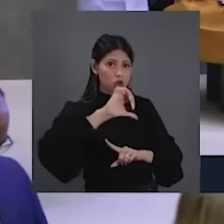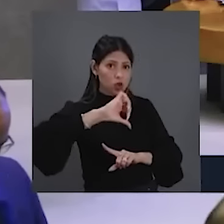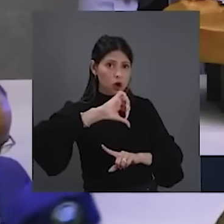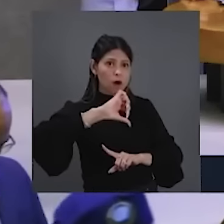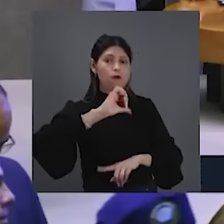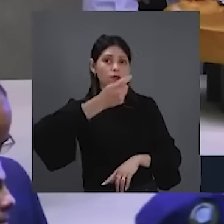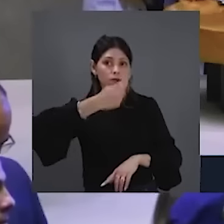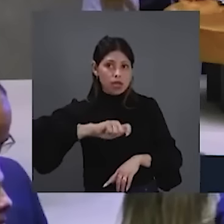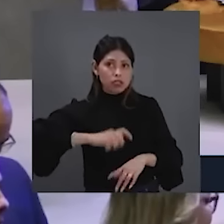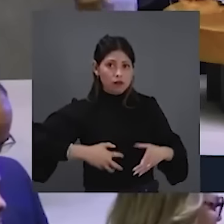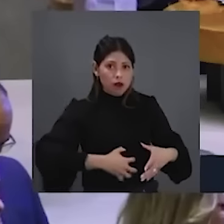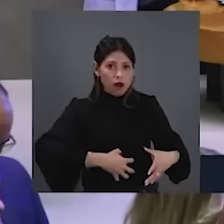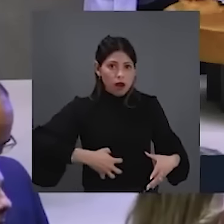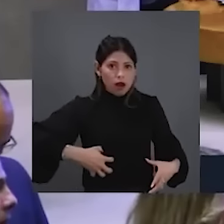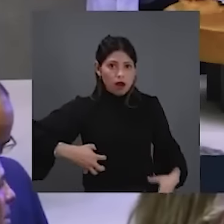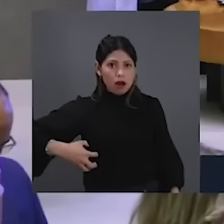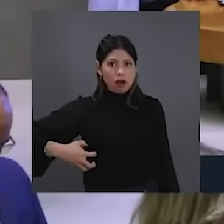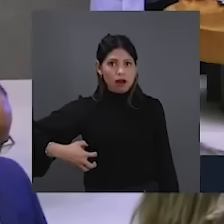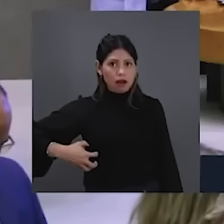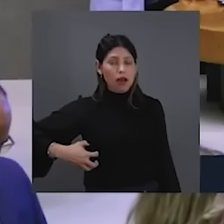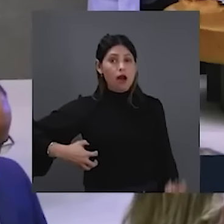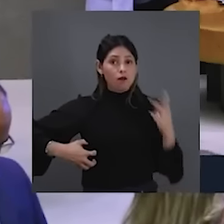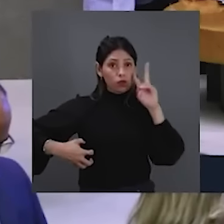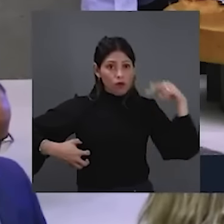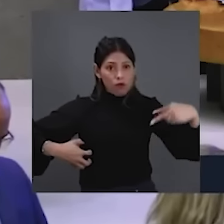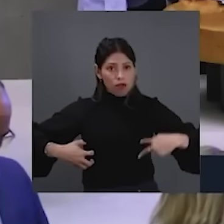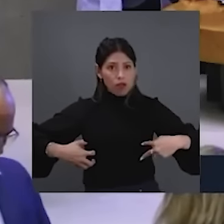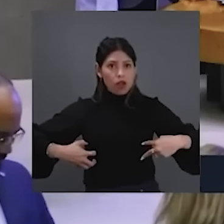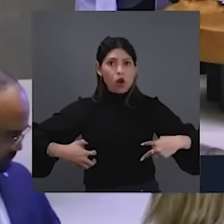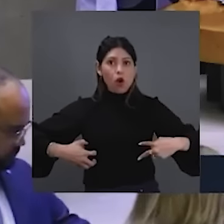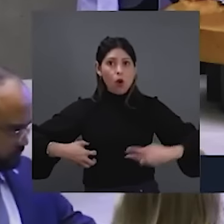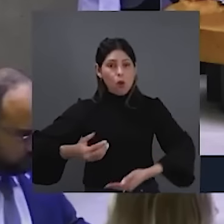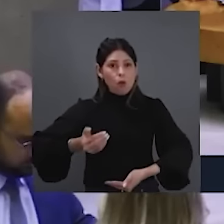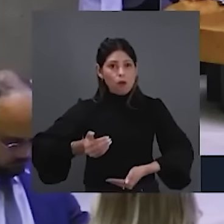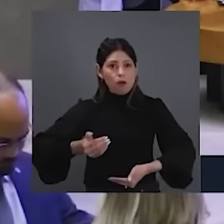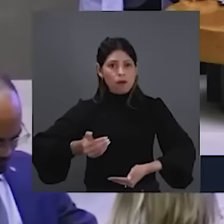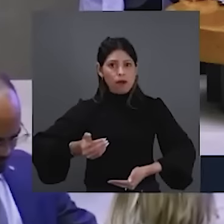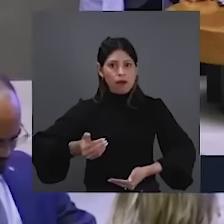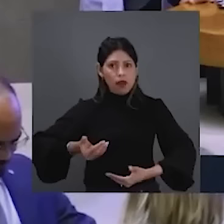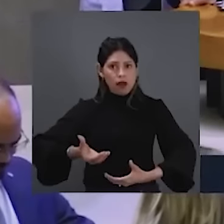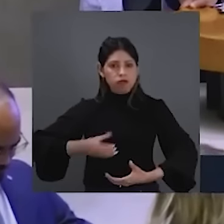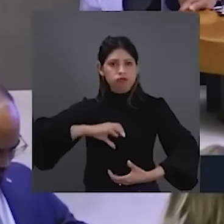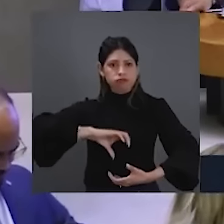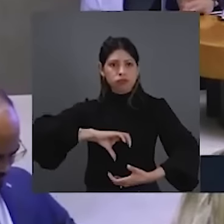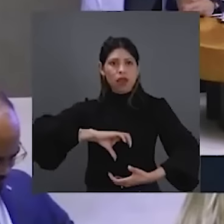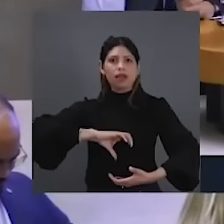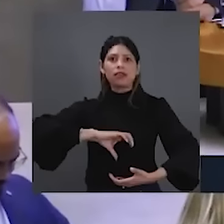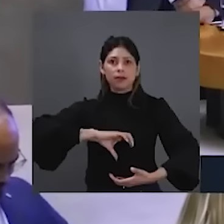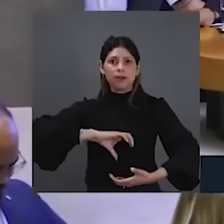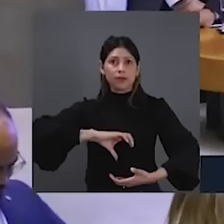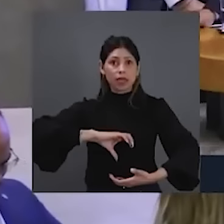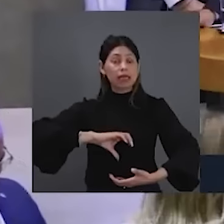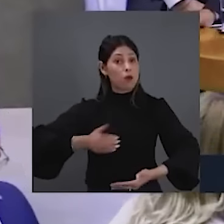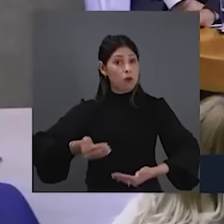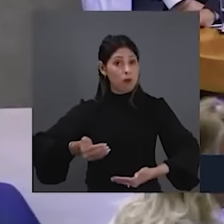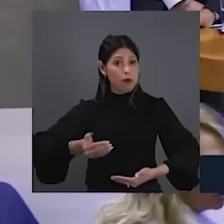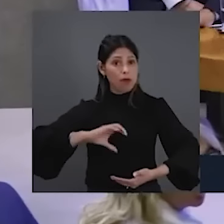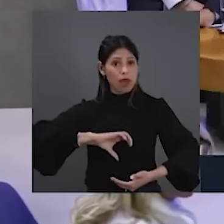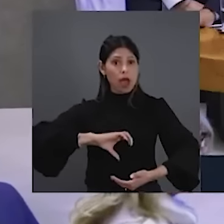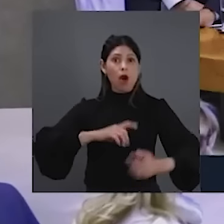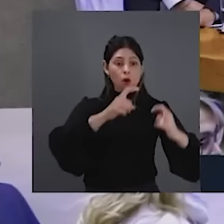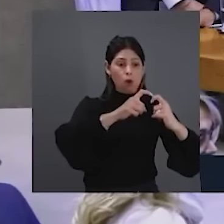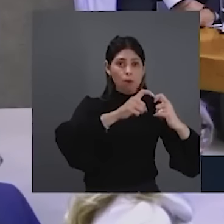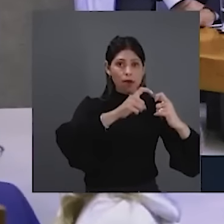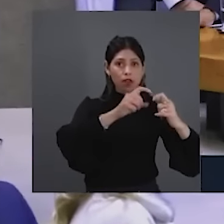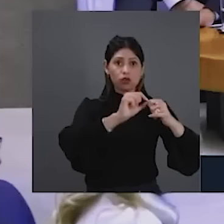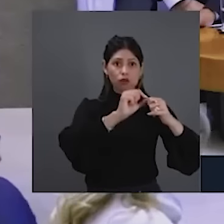parede Abdal Aonde vocês podem ver o feto já encaixado a placenta e o cordão umbilical e o médico através